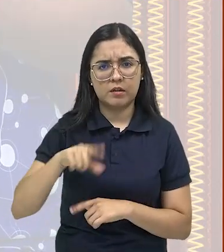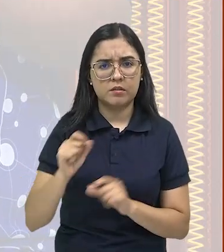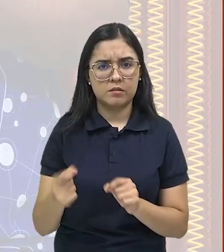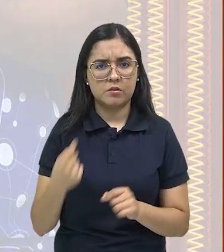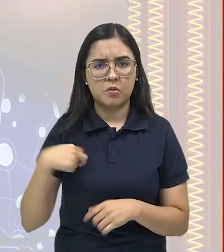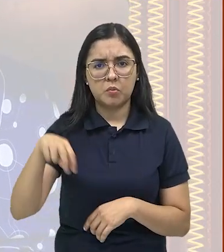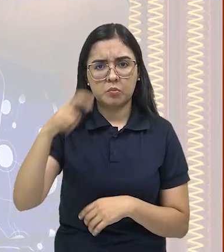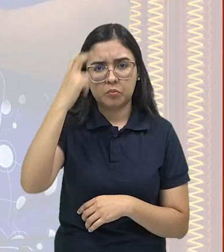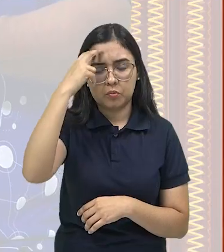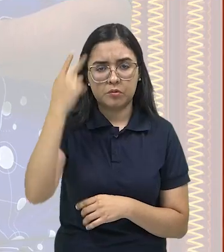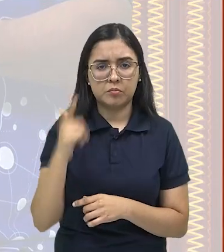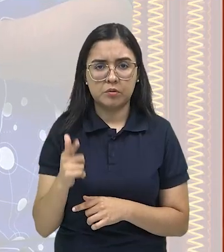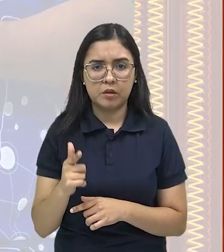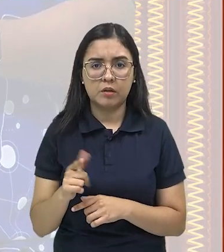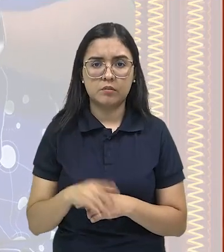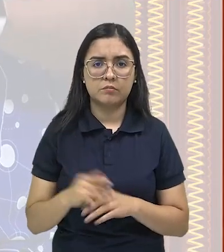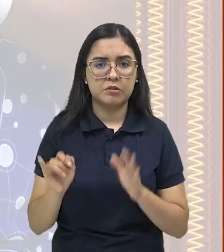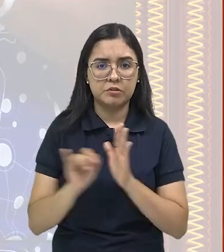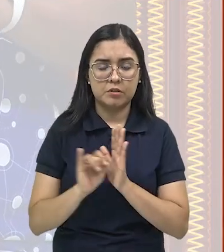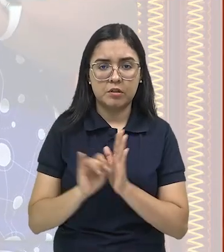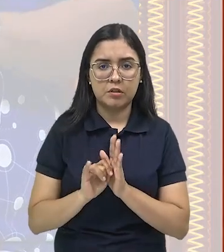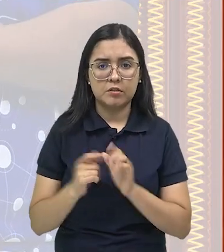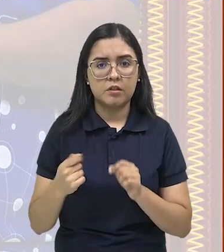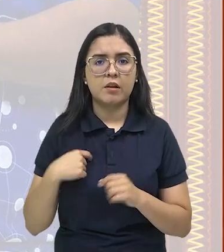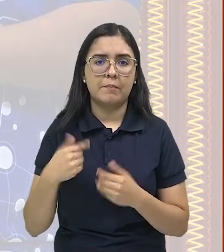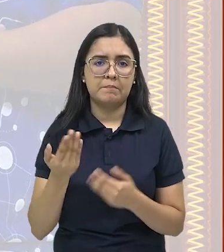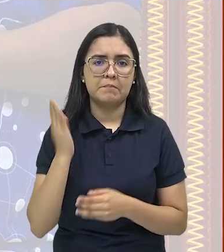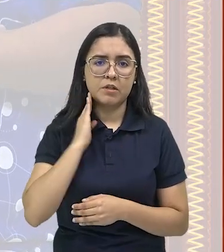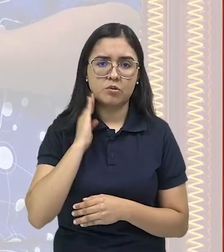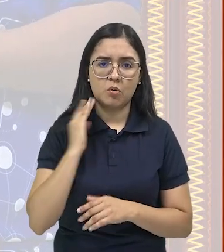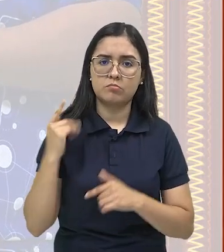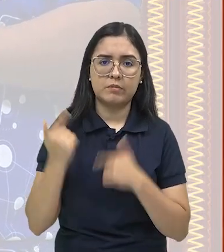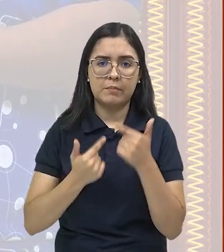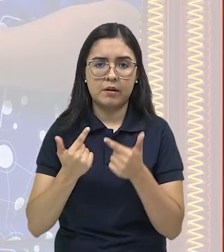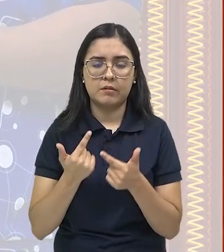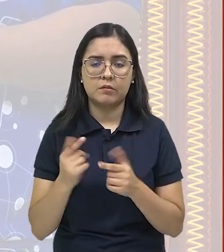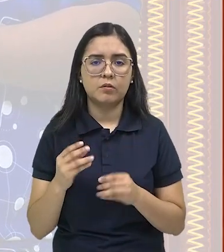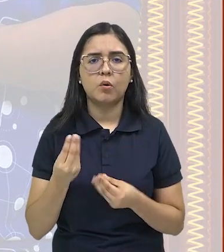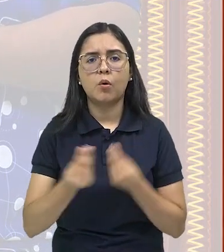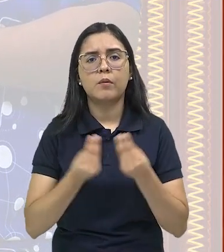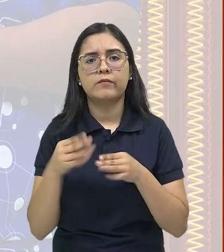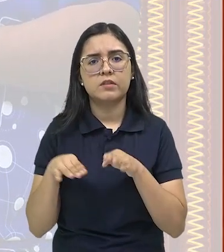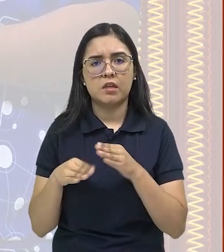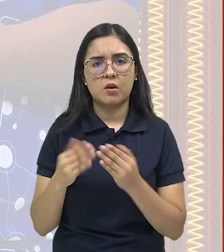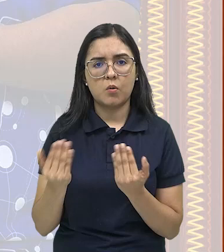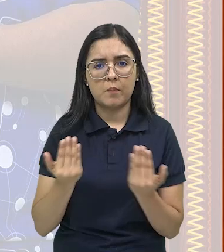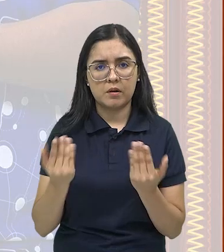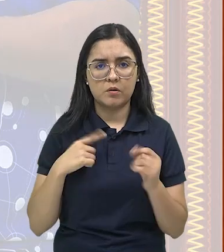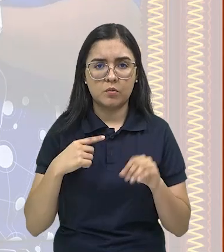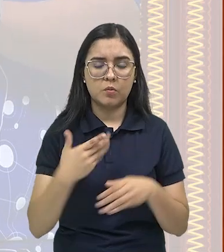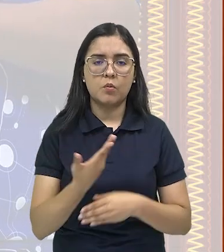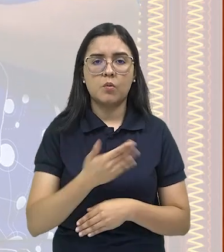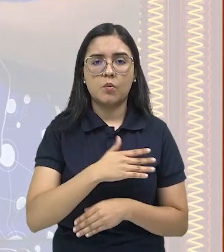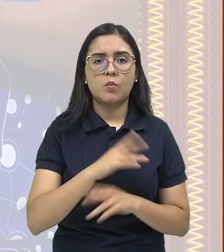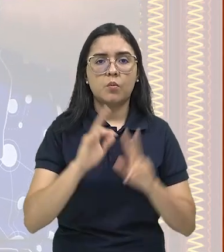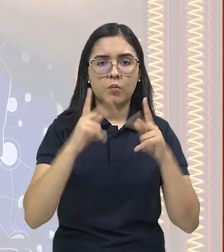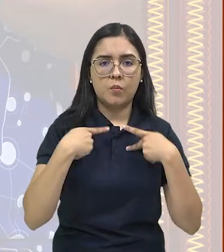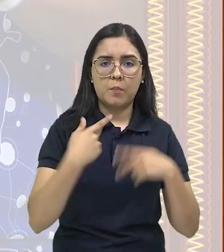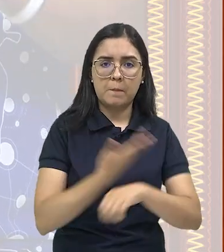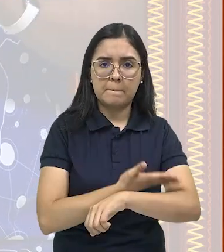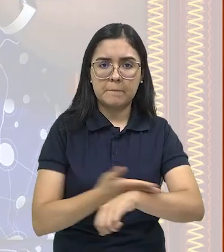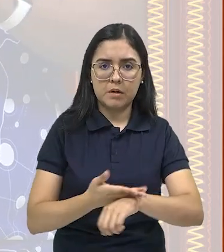desqualificado, é um preguiçoso que não trabalha. Então, por que ele vai ser equiparado ao homem branco de cultura